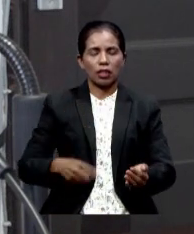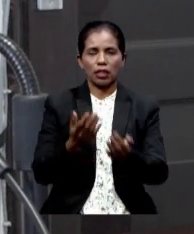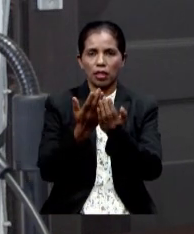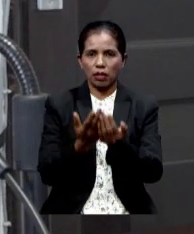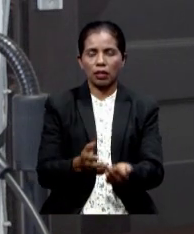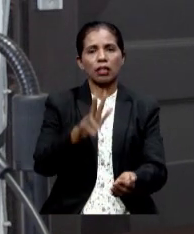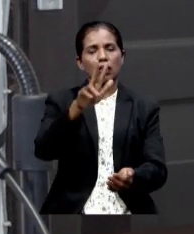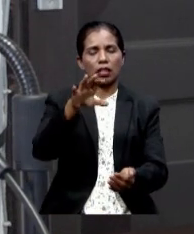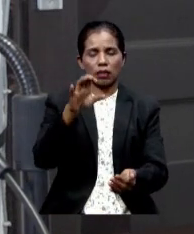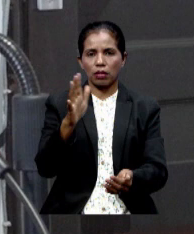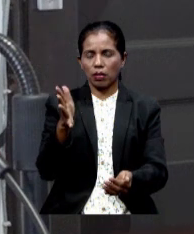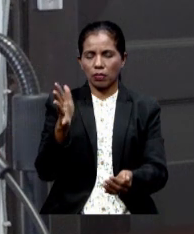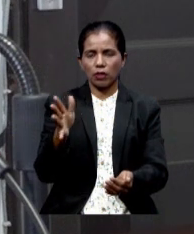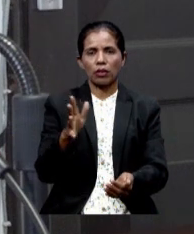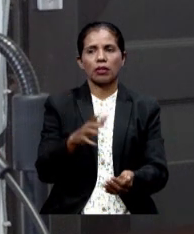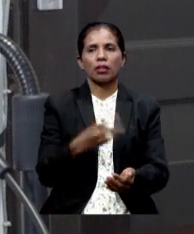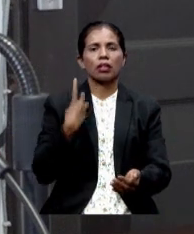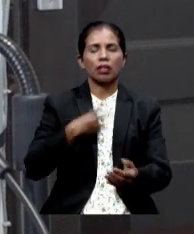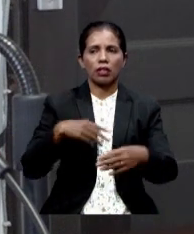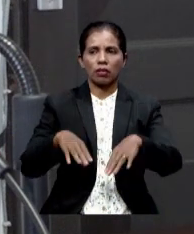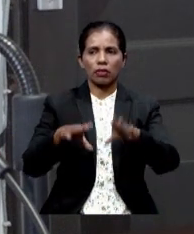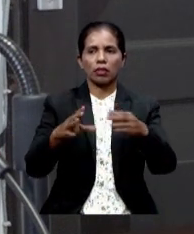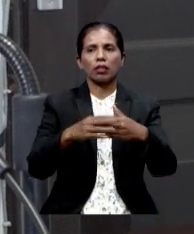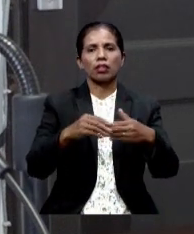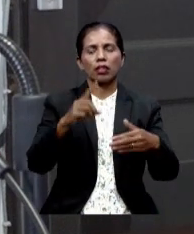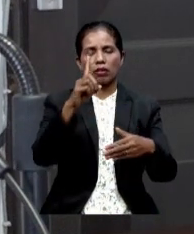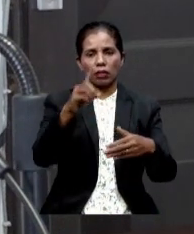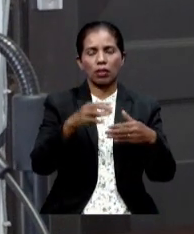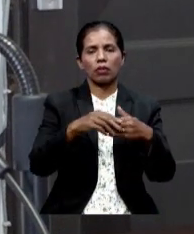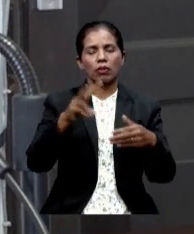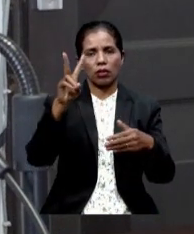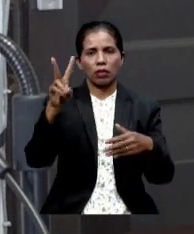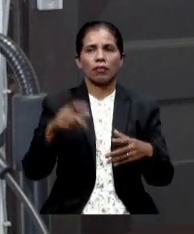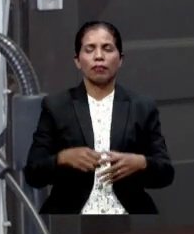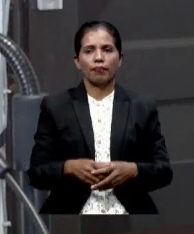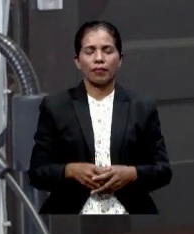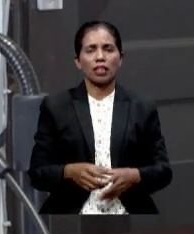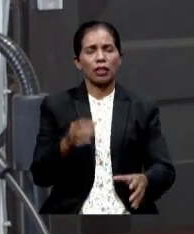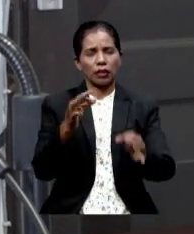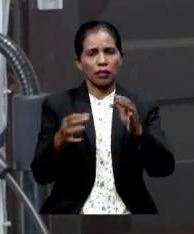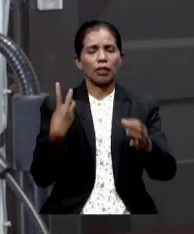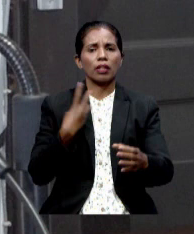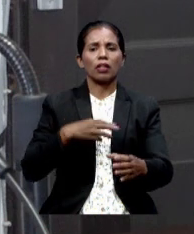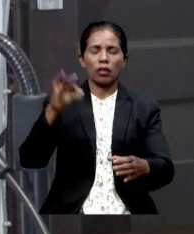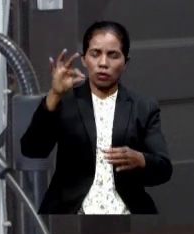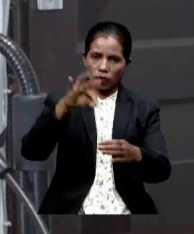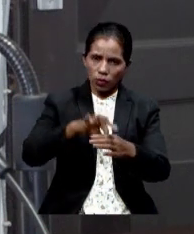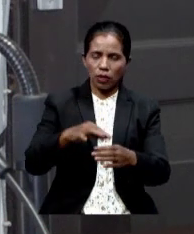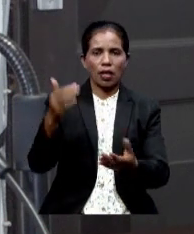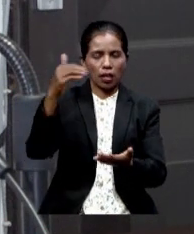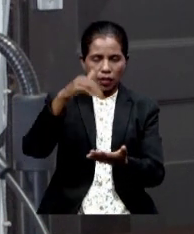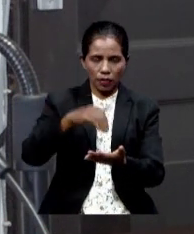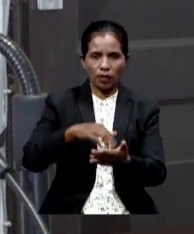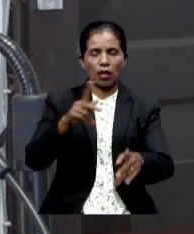$350. E nem ita foi anba $1, $2. E não vai ansar. Se ita cura fila fale, ho consistente,